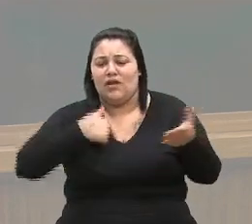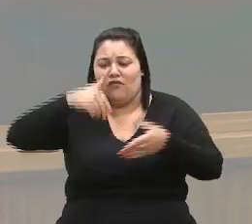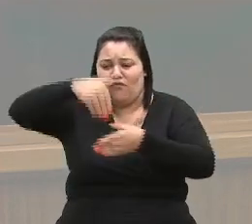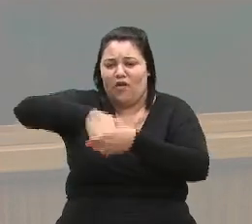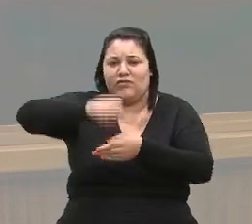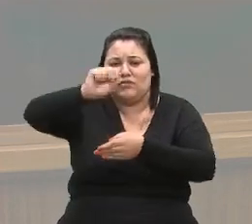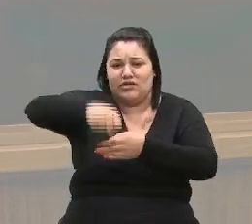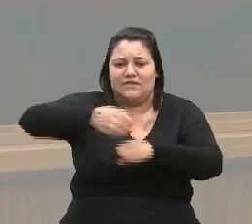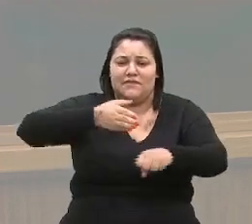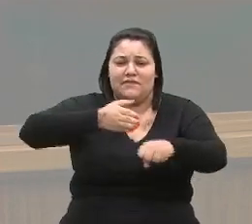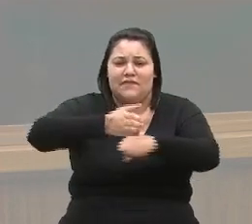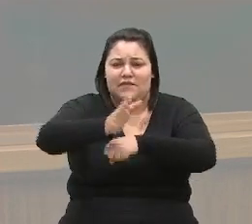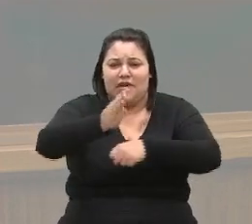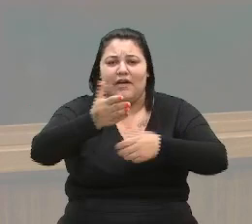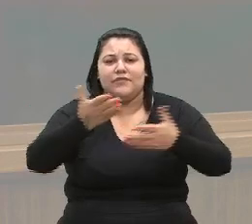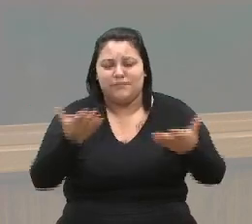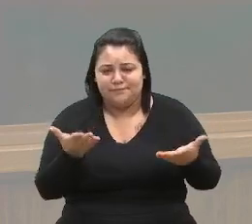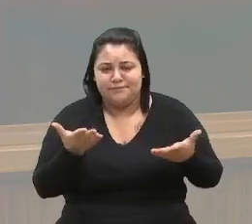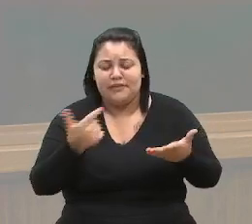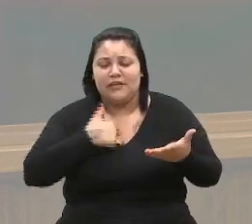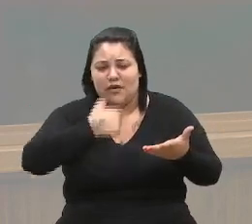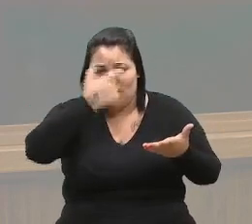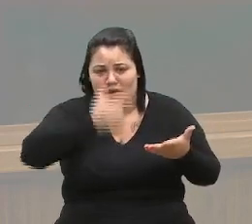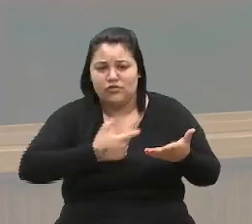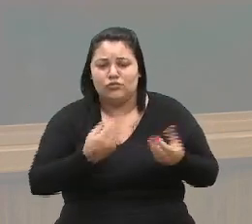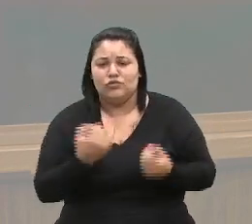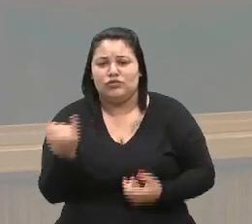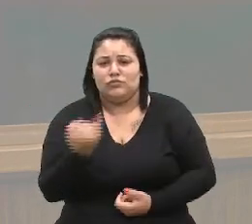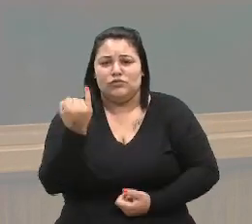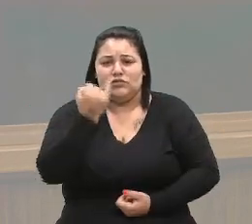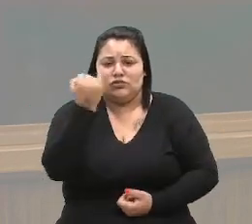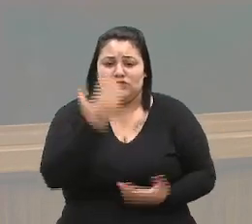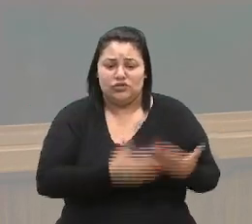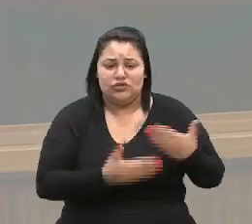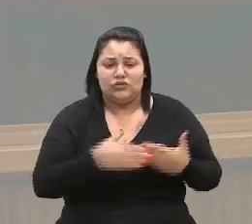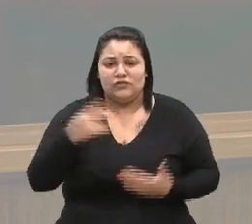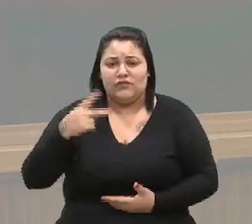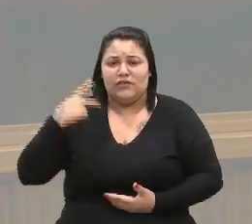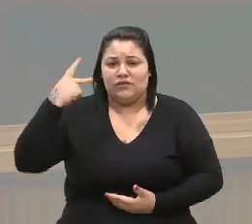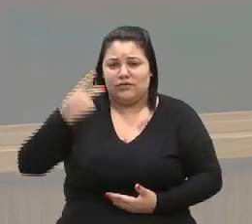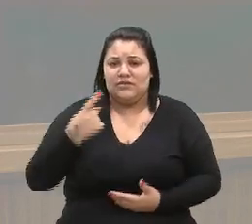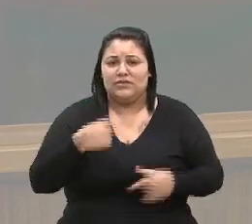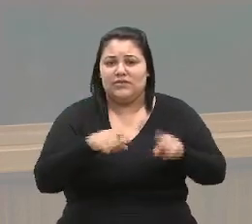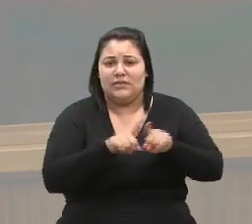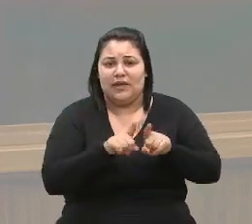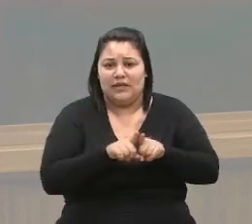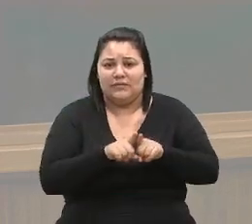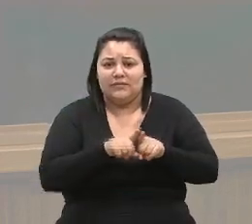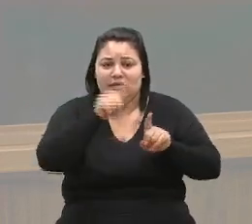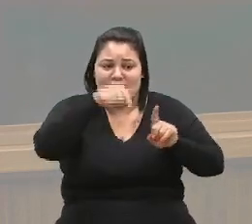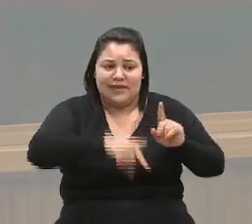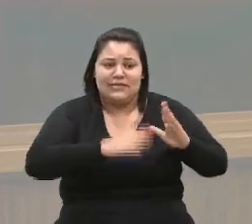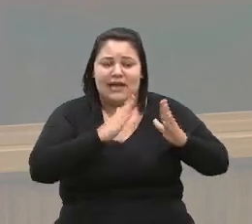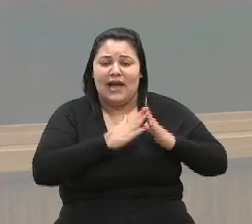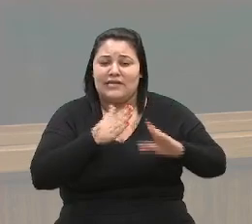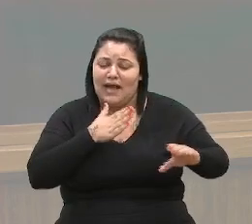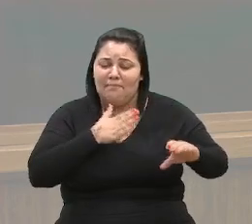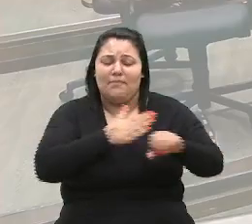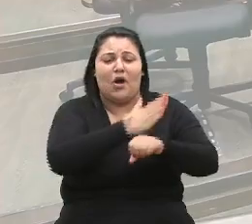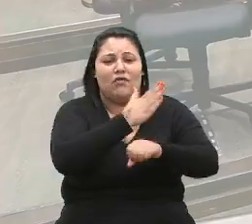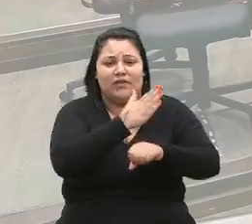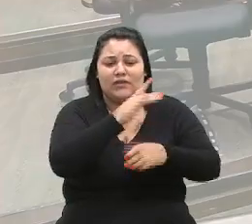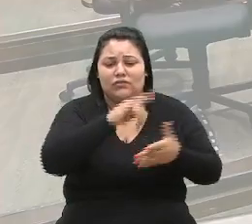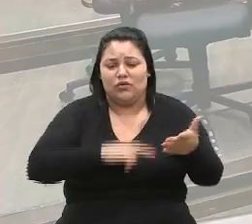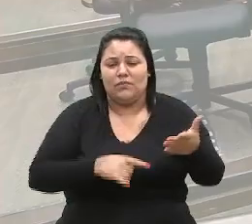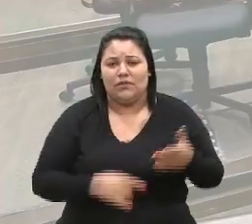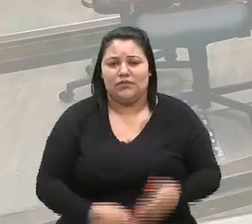sim, favorável, e acho que é muito importante que todos os vereadores e as vereadoras desta casa aprovem essa moção.